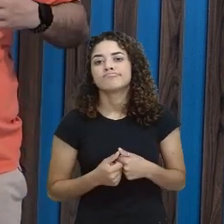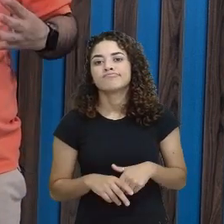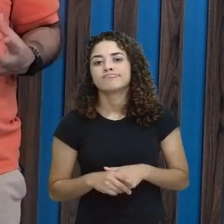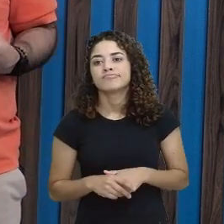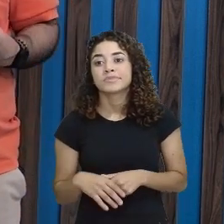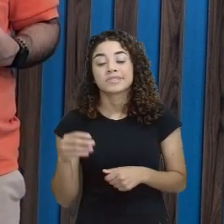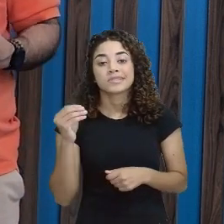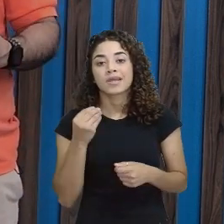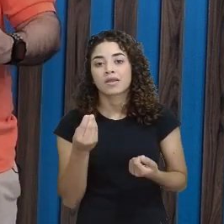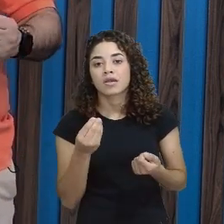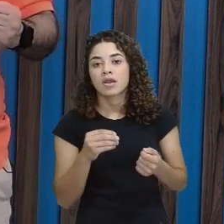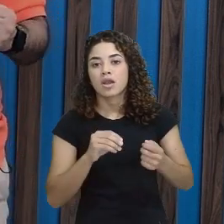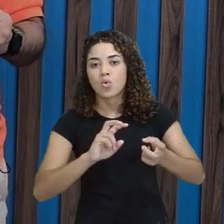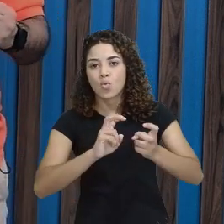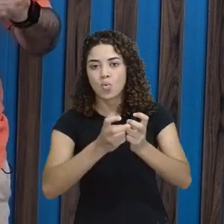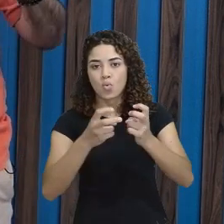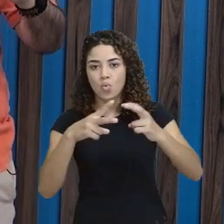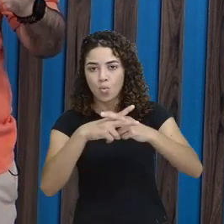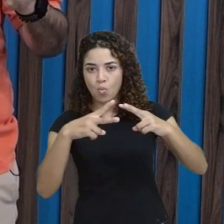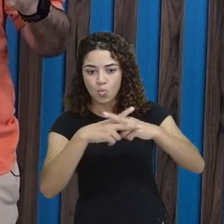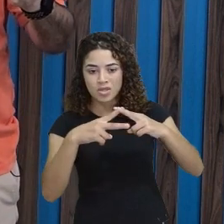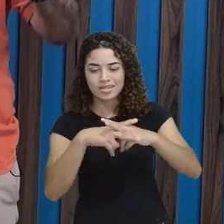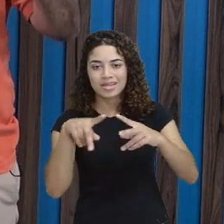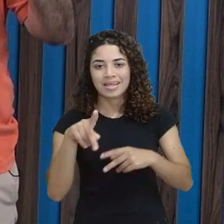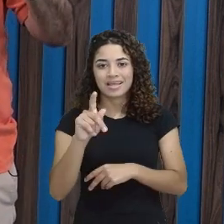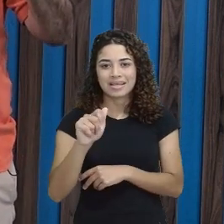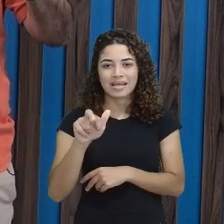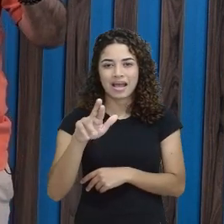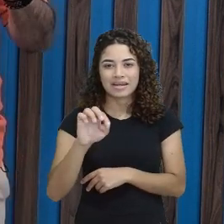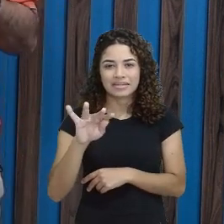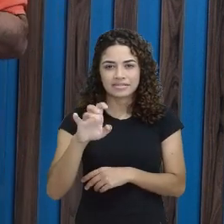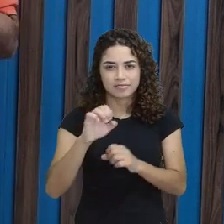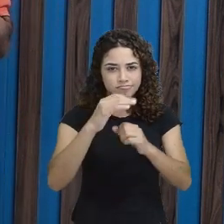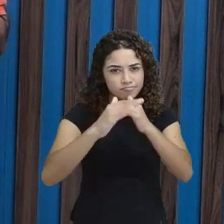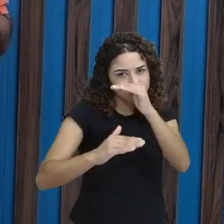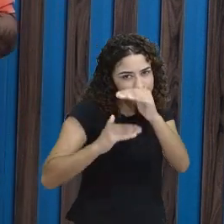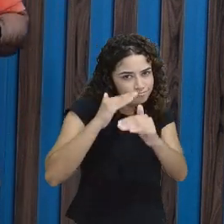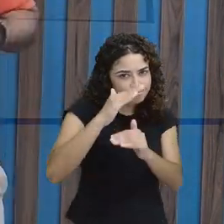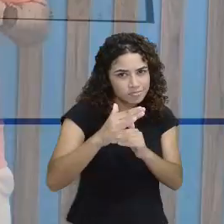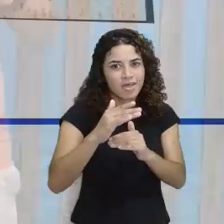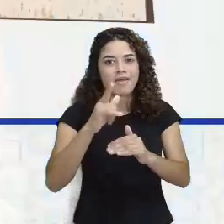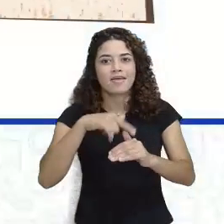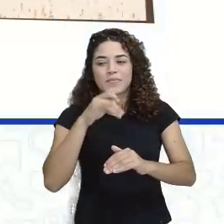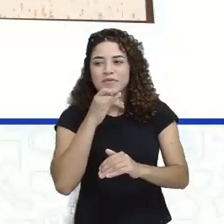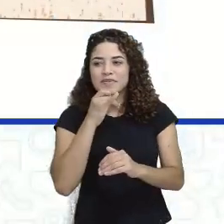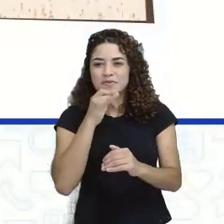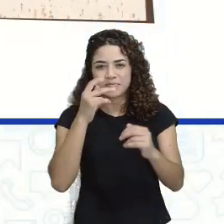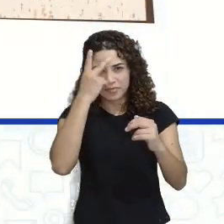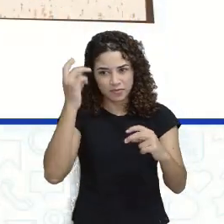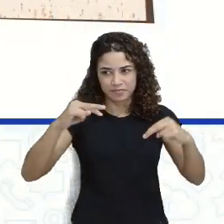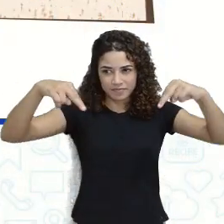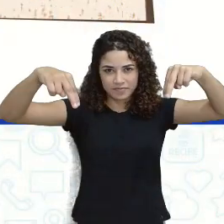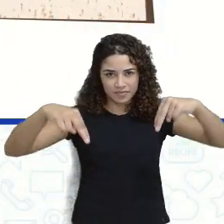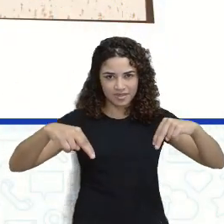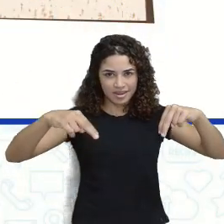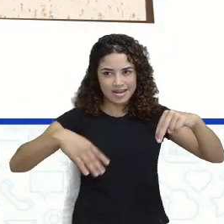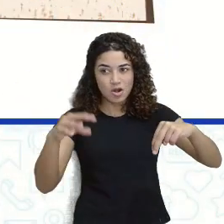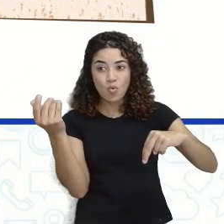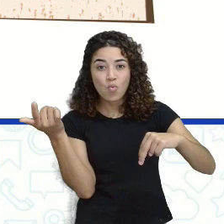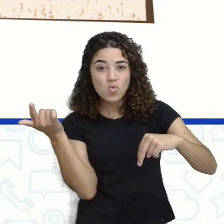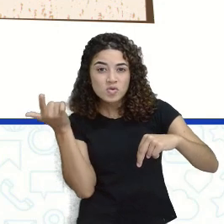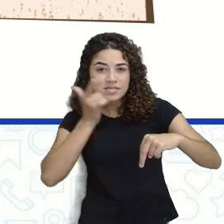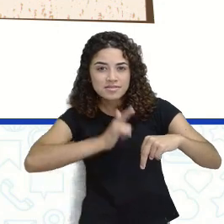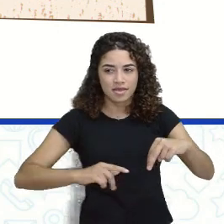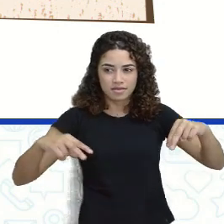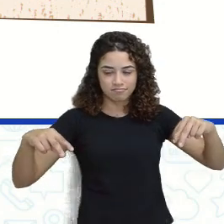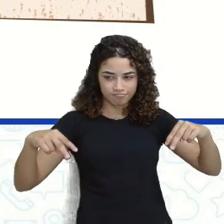de karatê, né? O golpe é quando um adversário ele consegue acertar, certo,